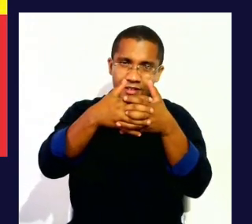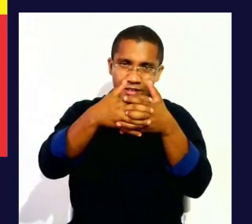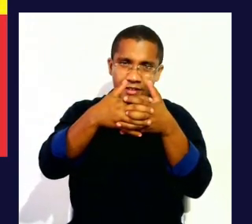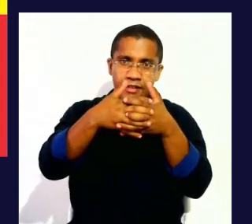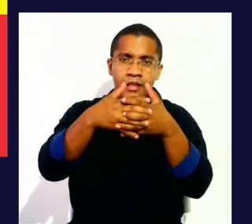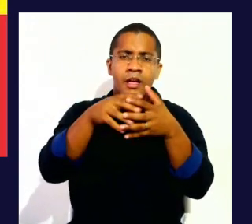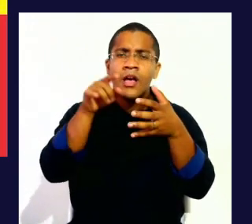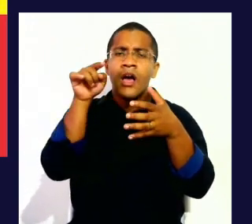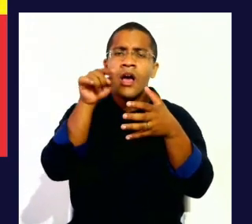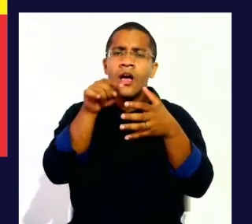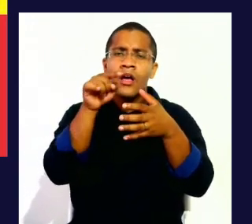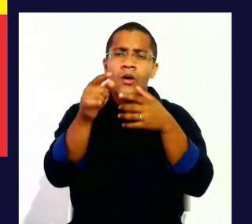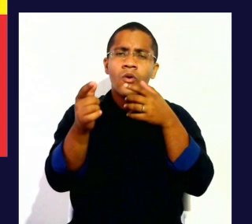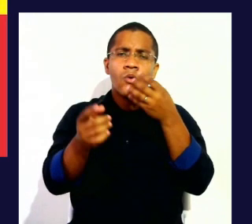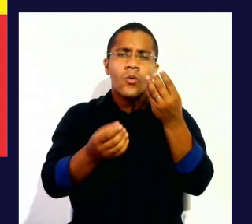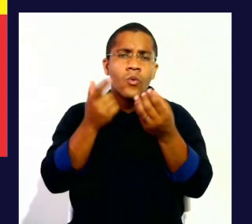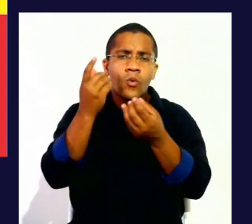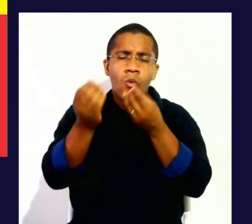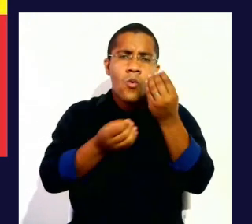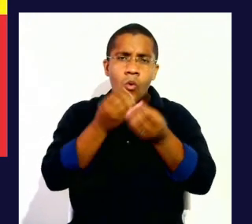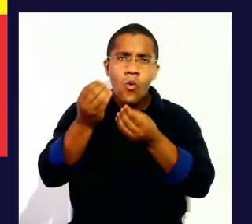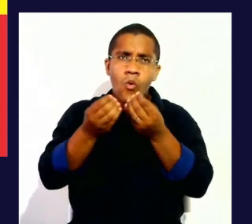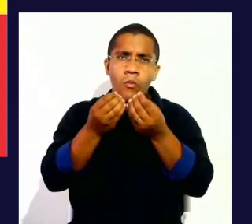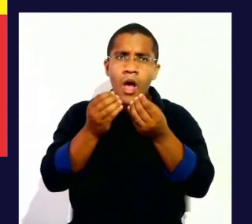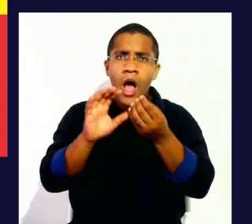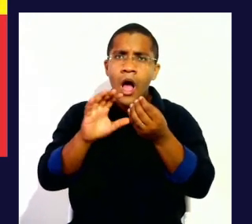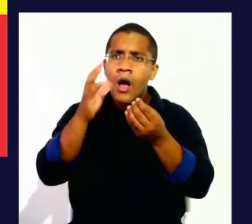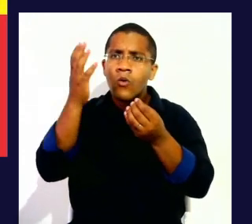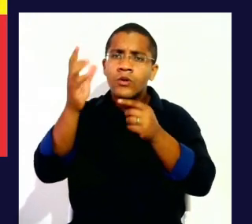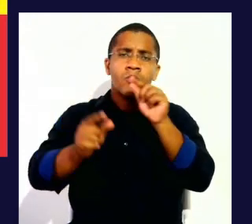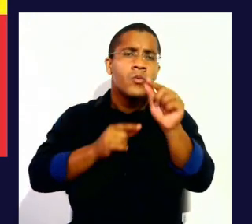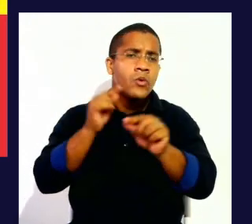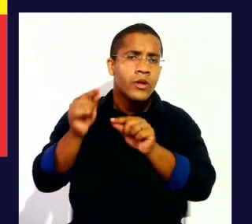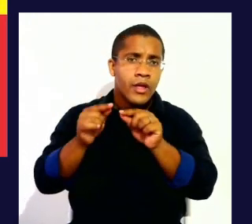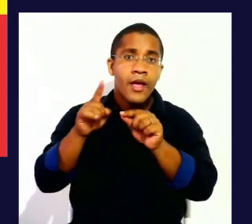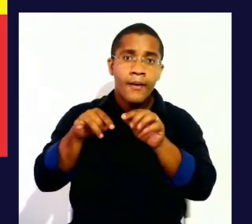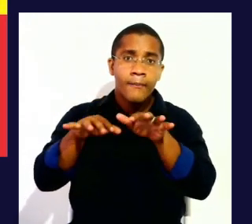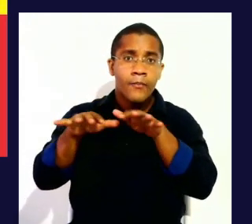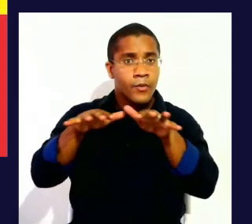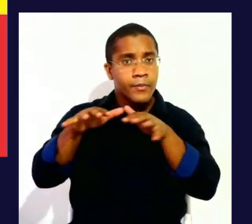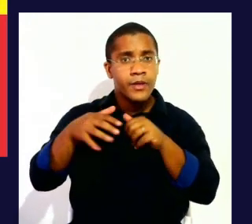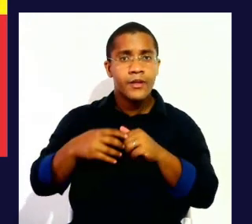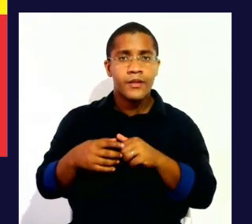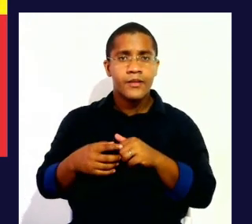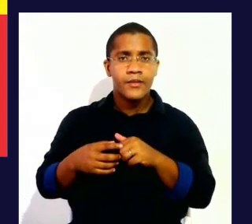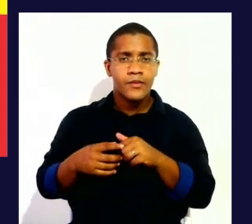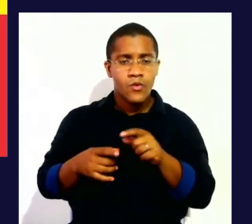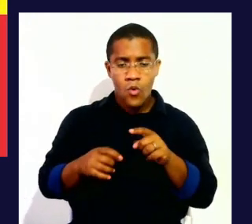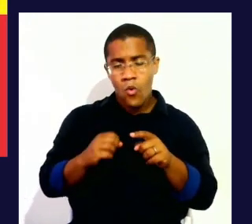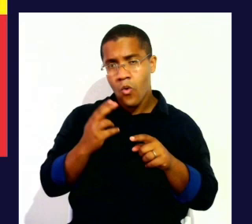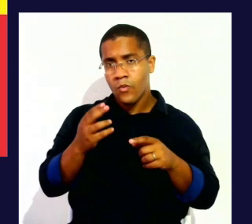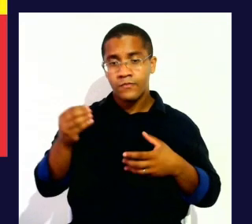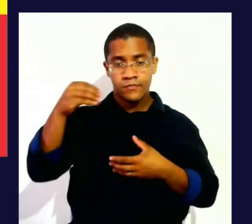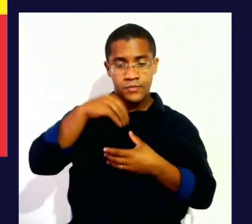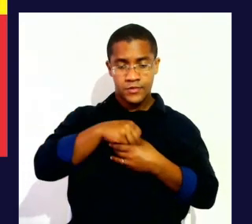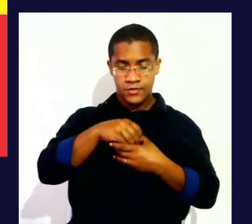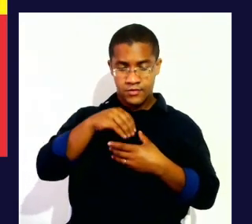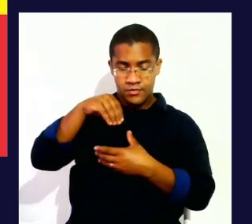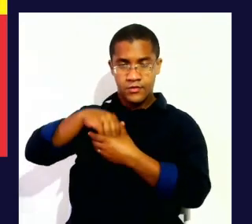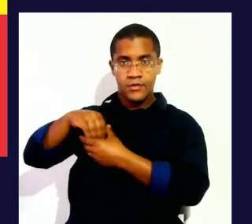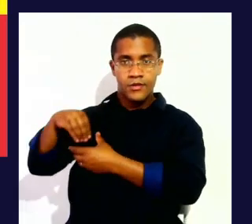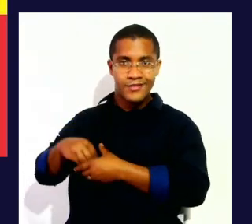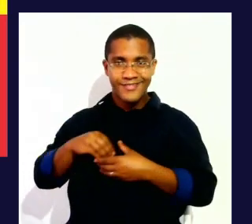muscular. Ao se contrair, o músculo ele vai ocasionar o movimento do corpo ou dos órgãos que